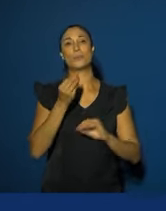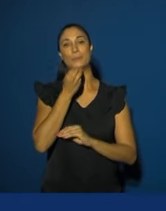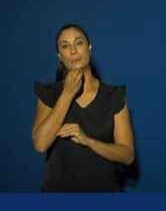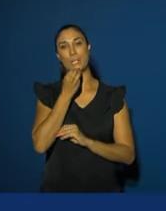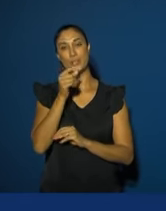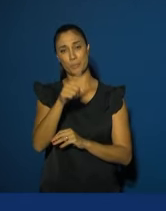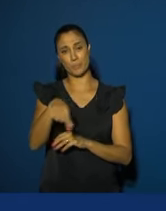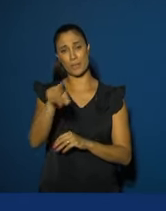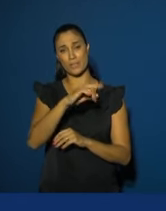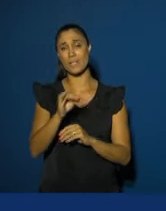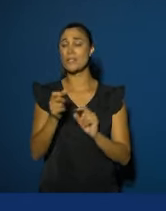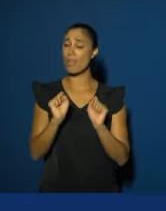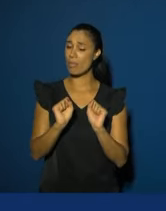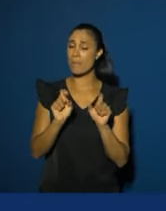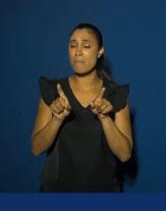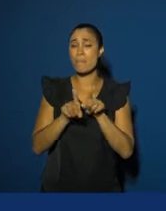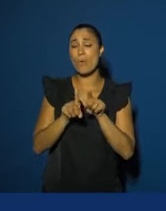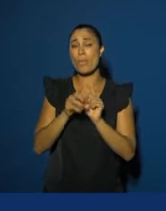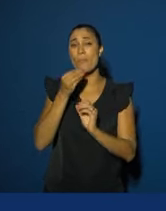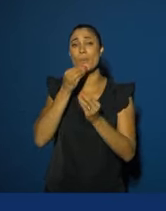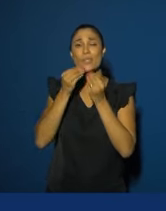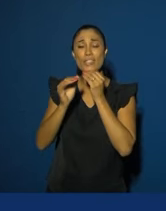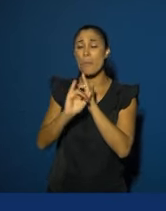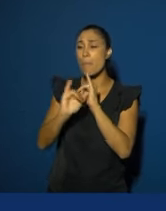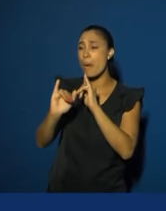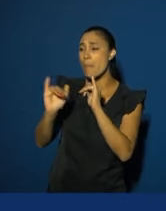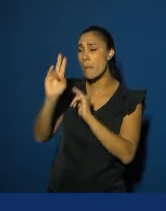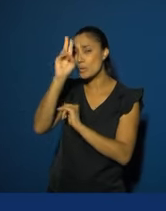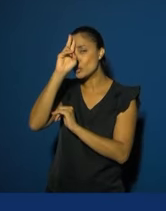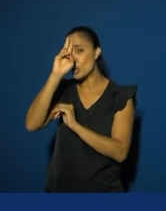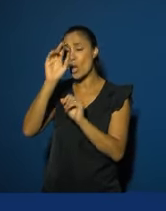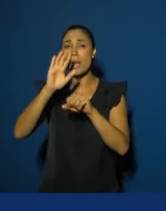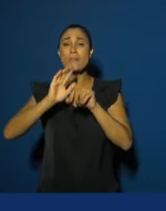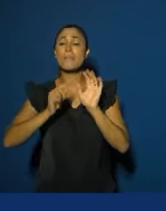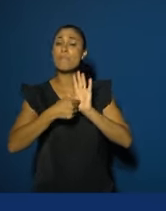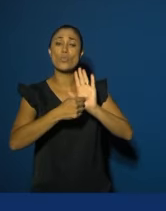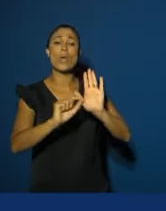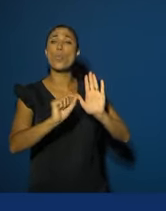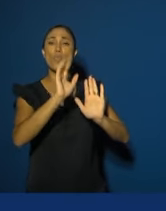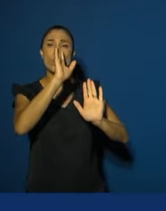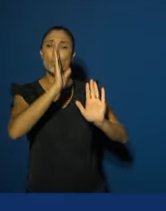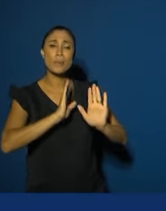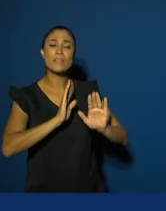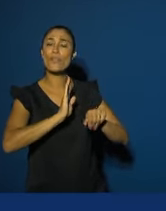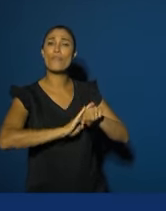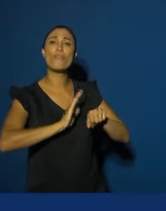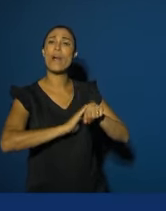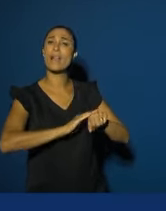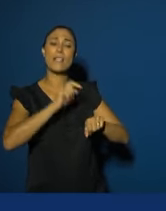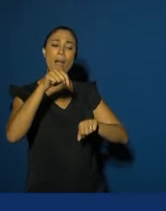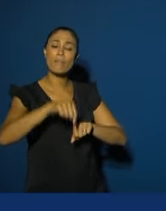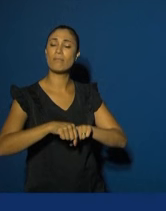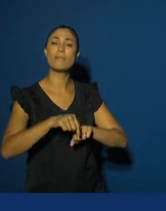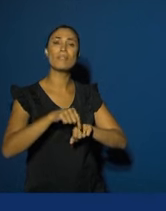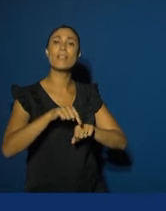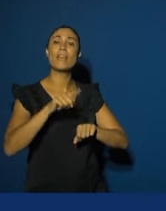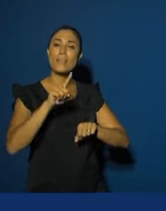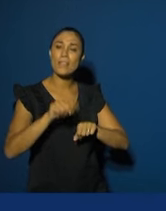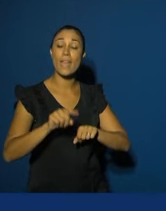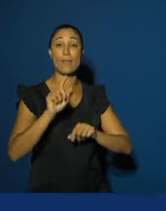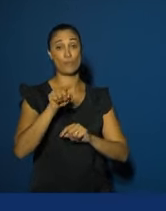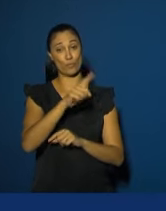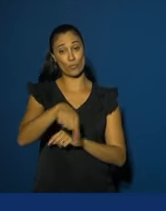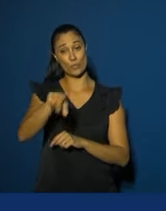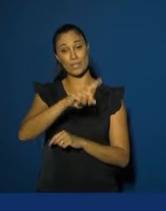vocês para contarem suas histórias mostrarem aquilo que o Brasil faz melhor que é construir e eu acho que vocês são no